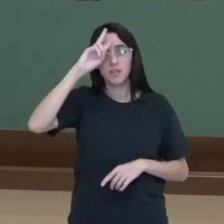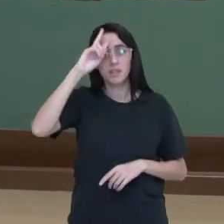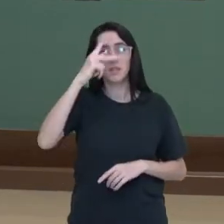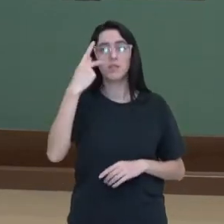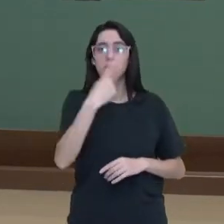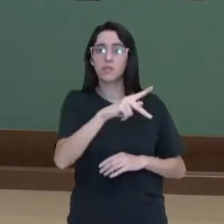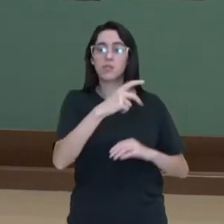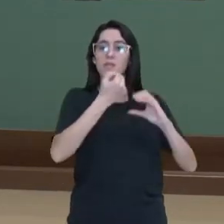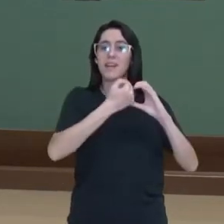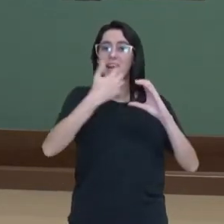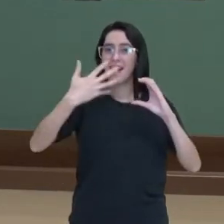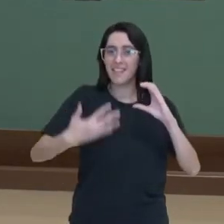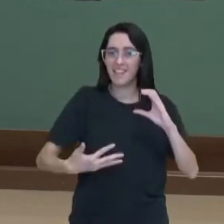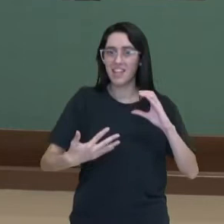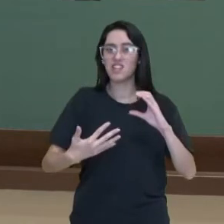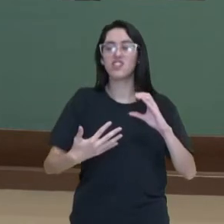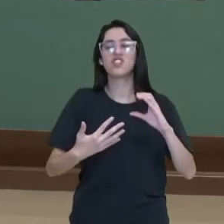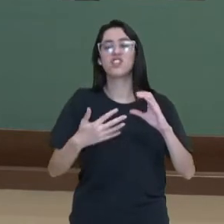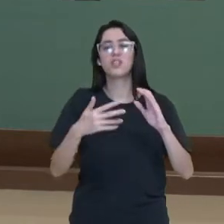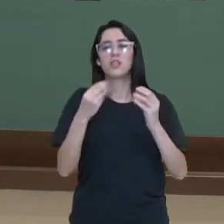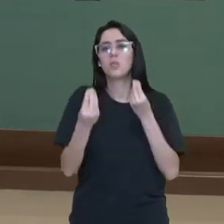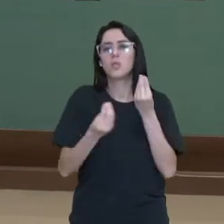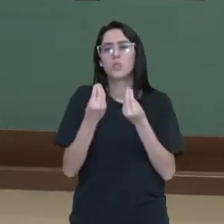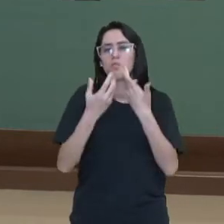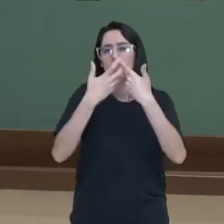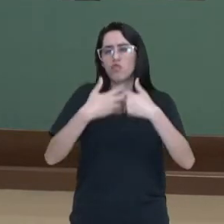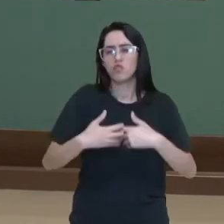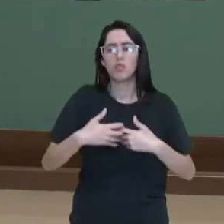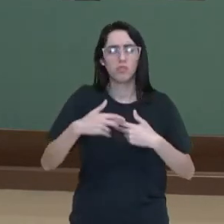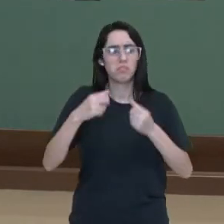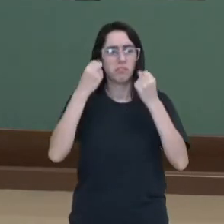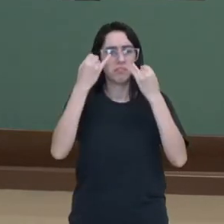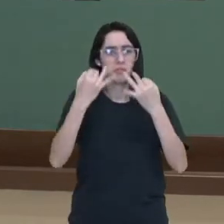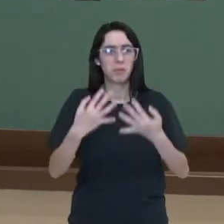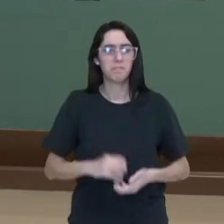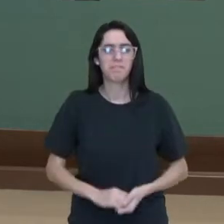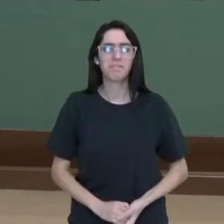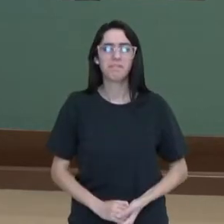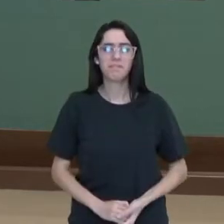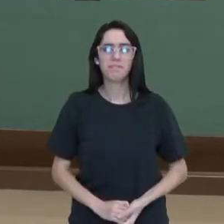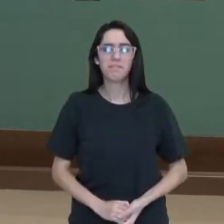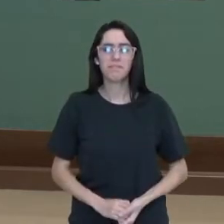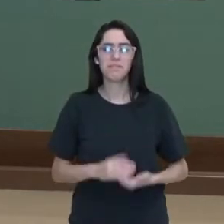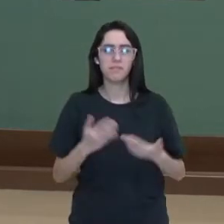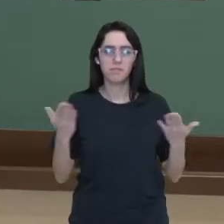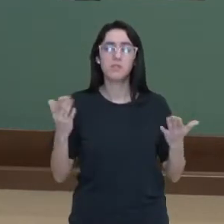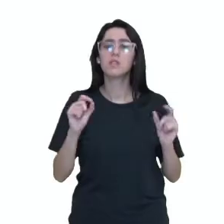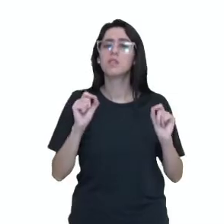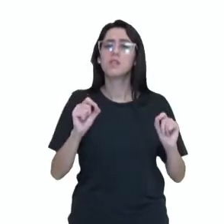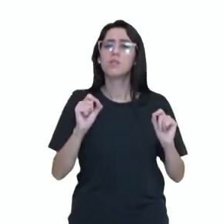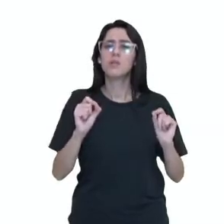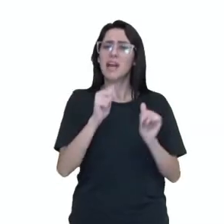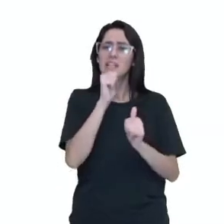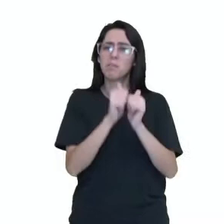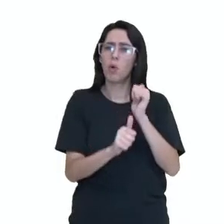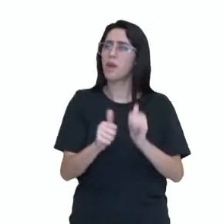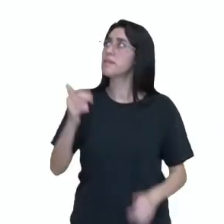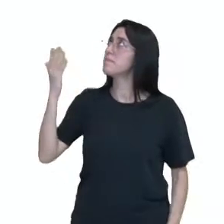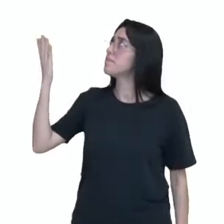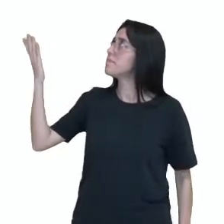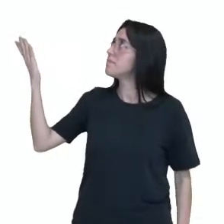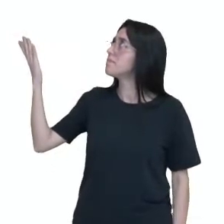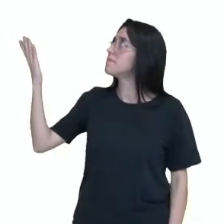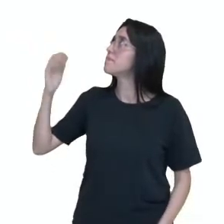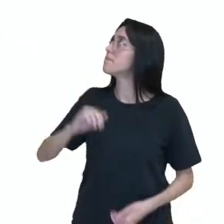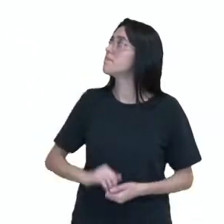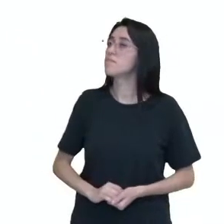características dos esportes de marca e também as características dos esportes de precisão. Vamos definir então o que é esporte? Olha só. Os